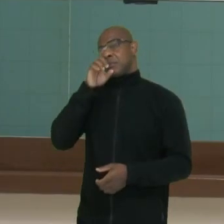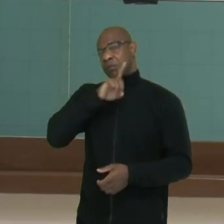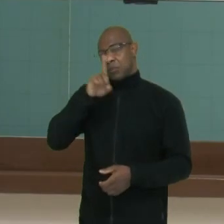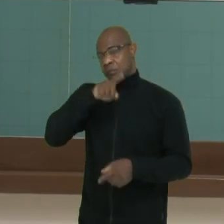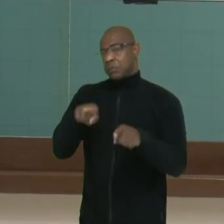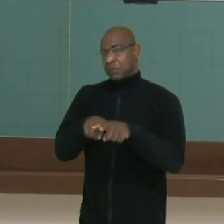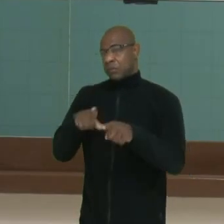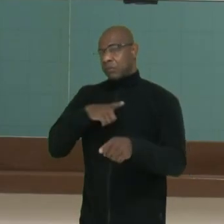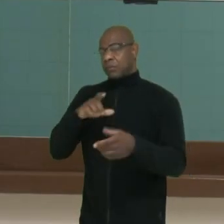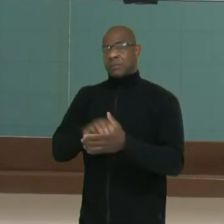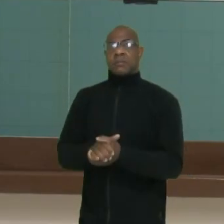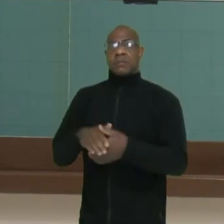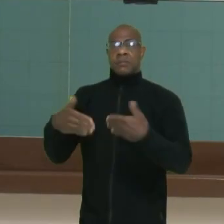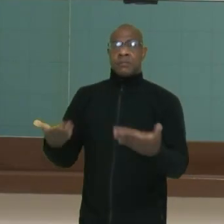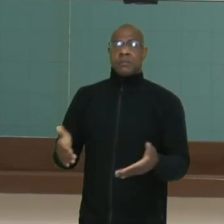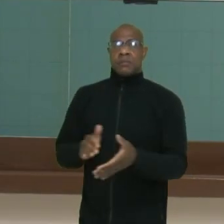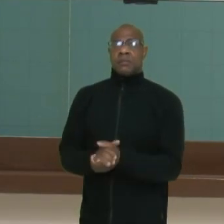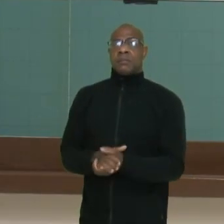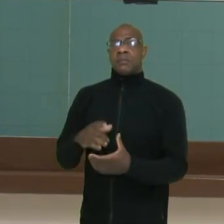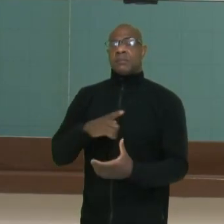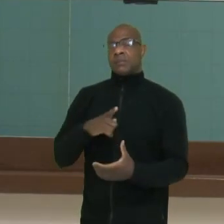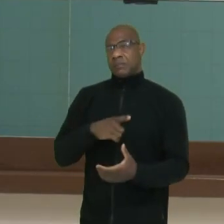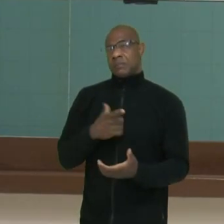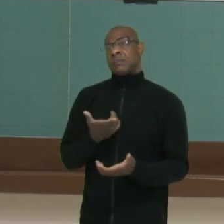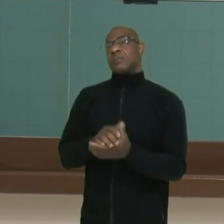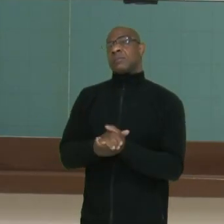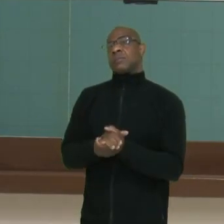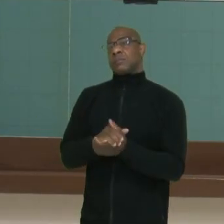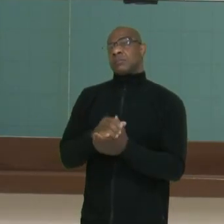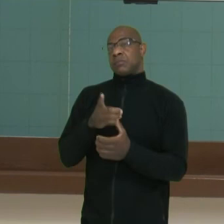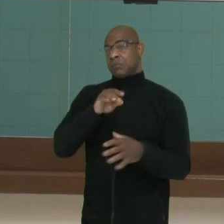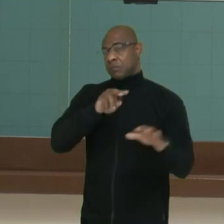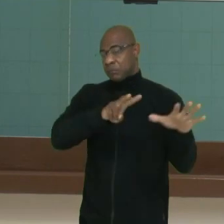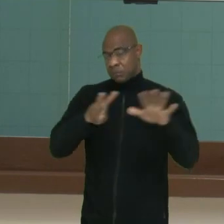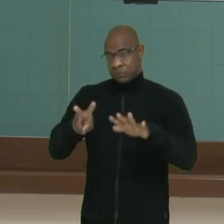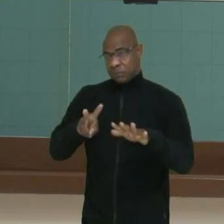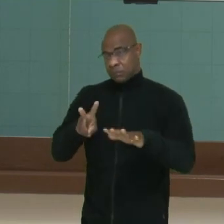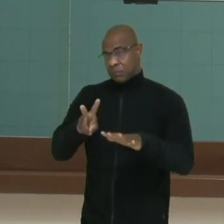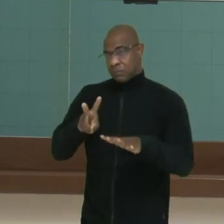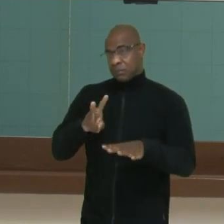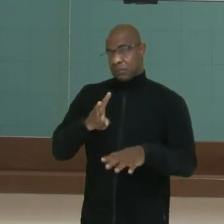dias da semana, de segunda a sexta, e nós temos também o